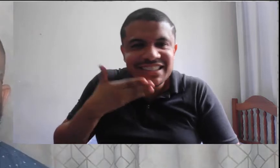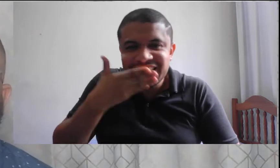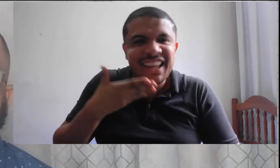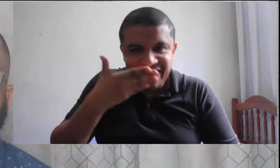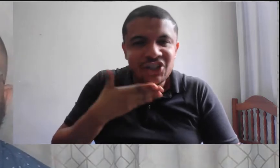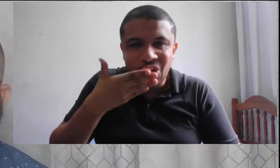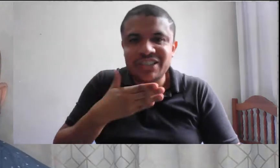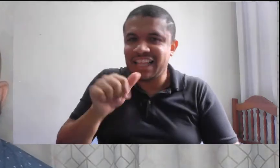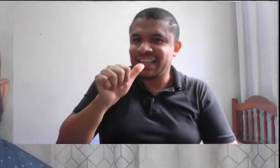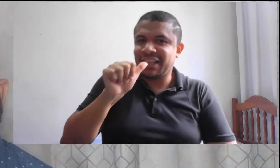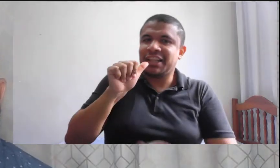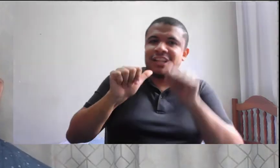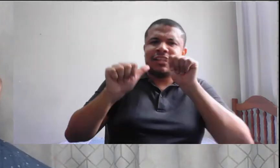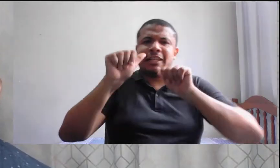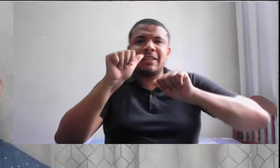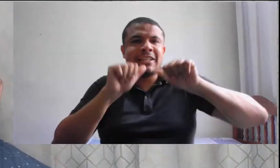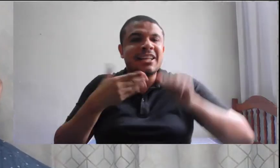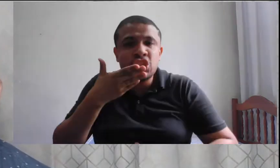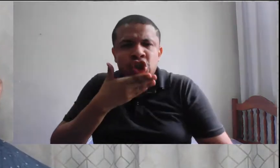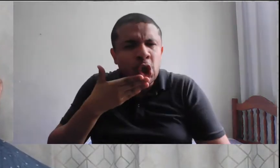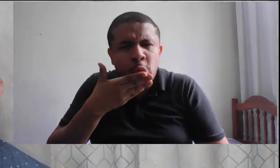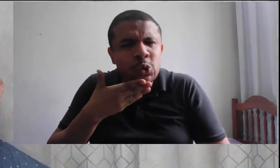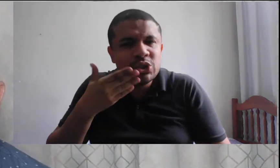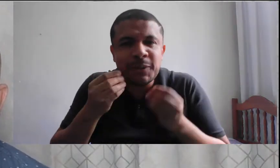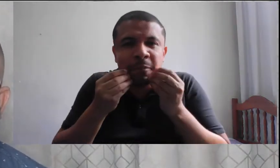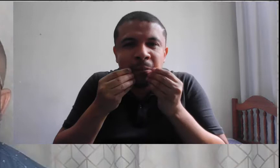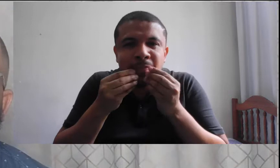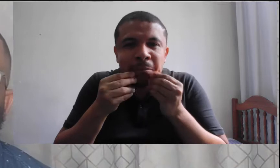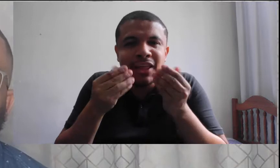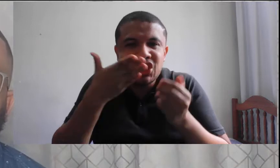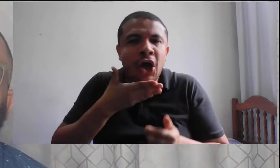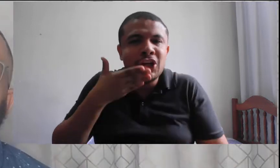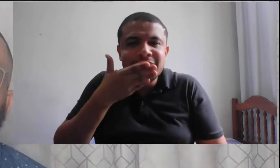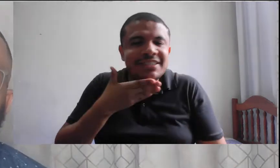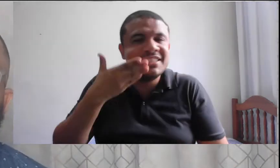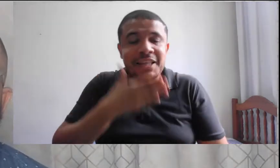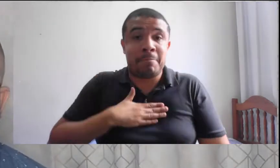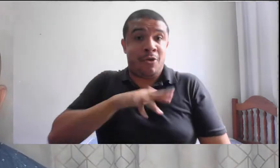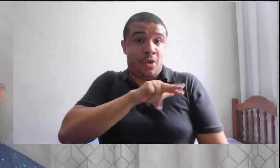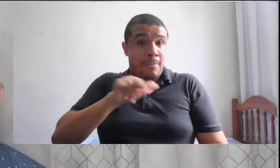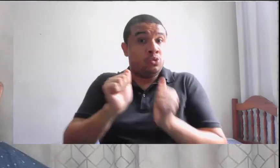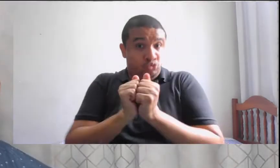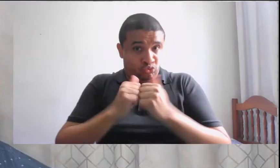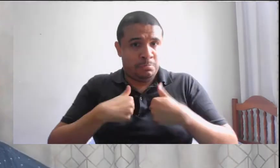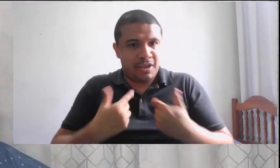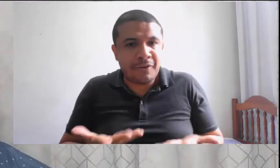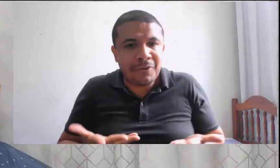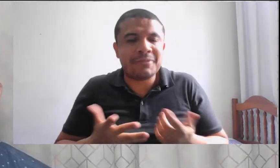fazer propaganda aqui, mas é um vinho muito doce, docinho. Então meus irmãos e eu